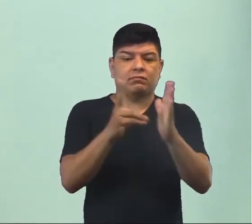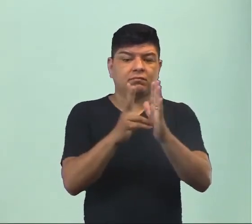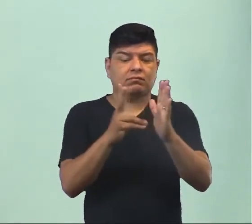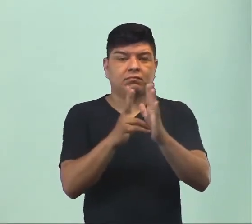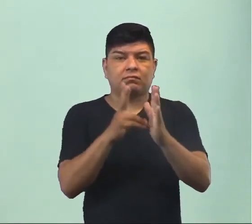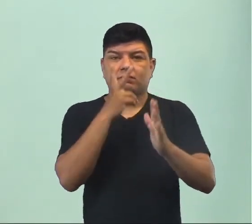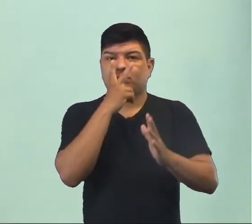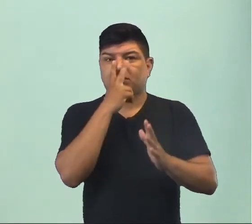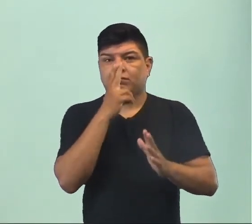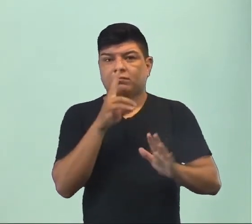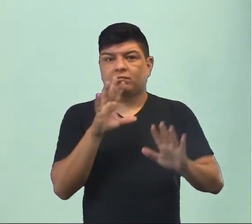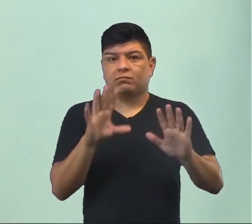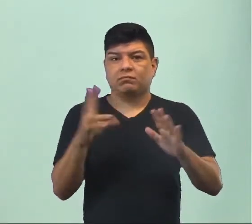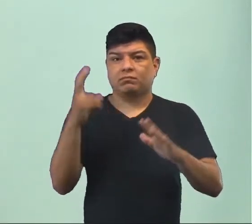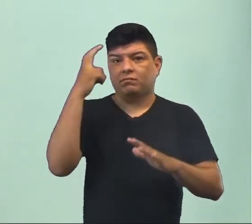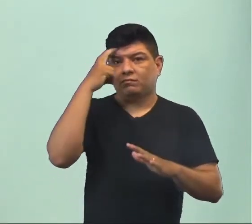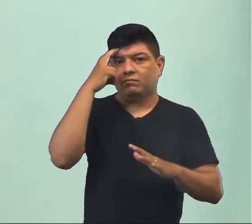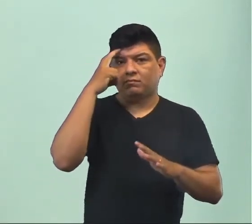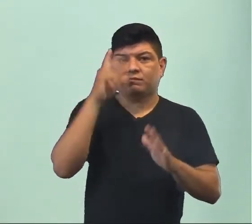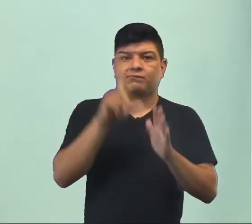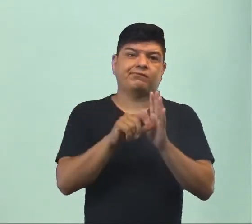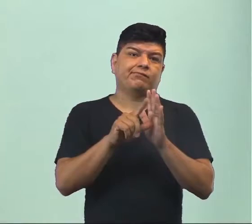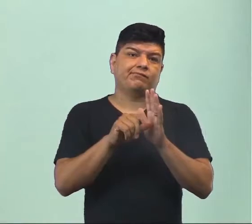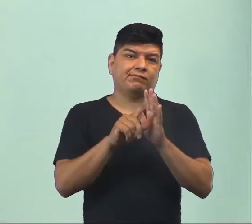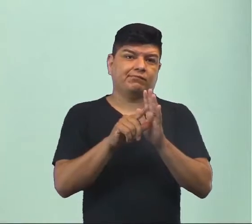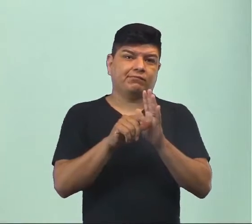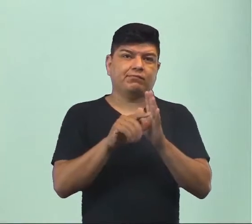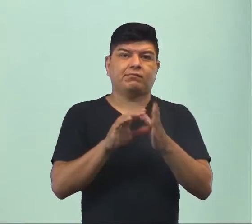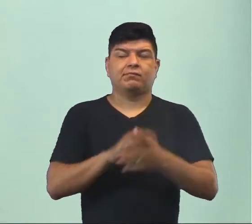eles estivessem numa cultura atrasados.